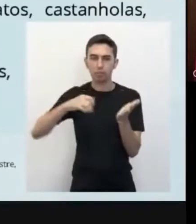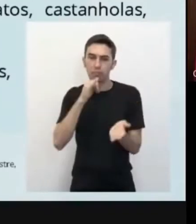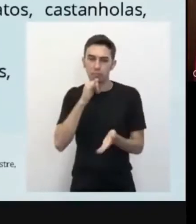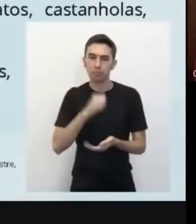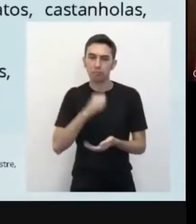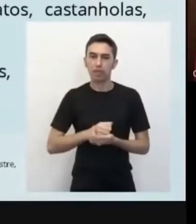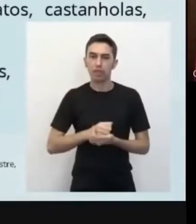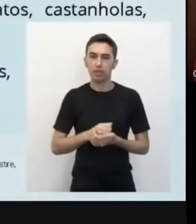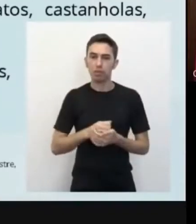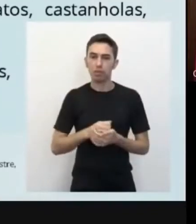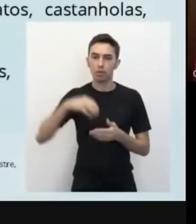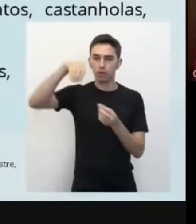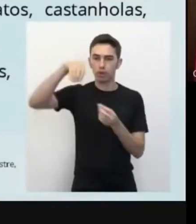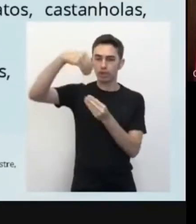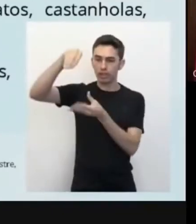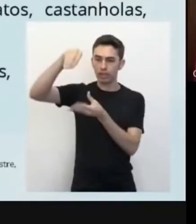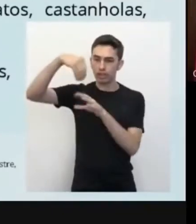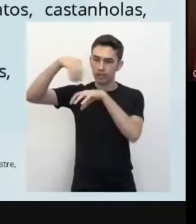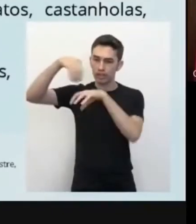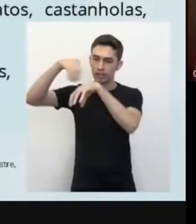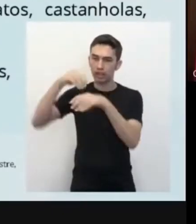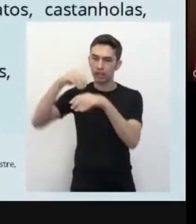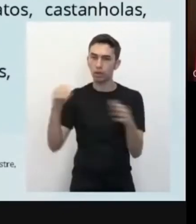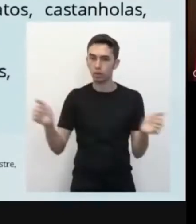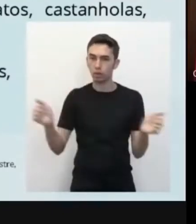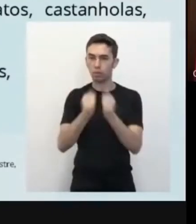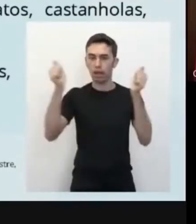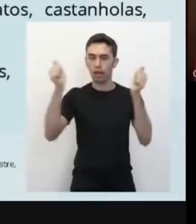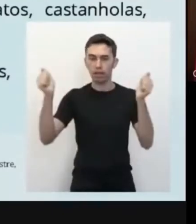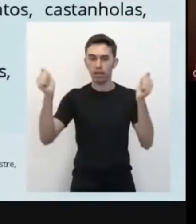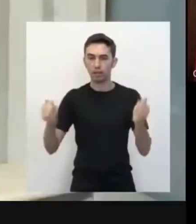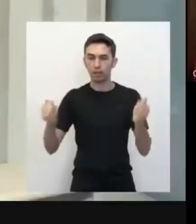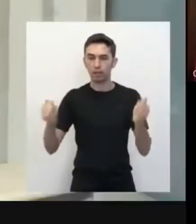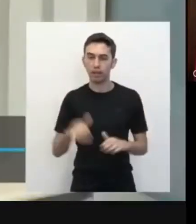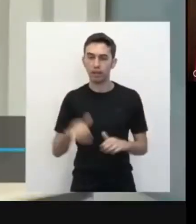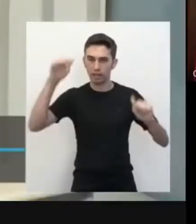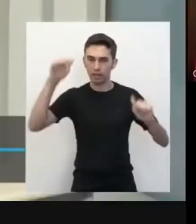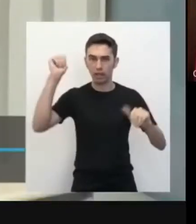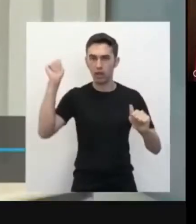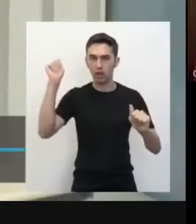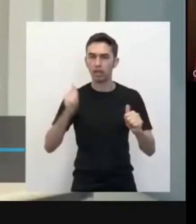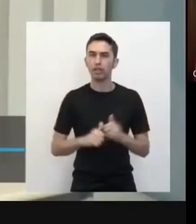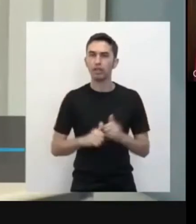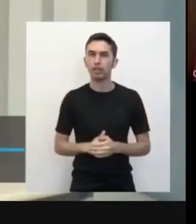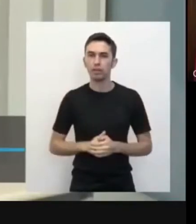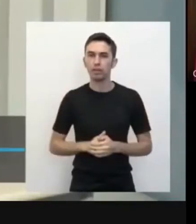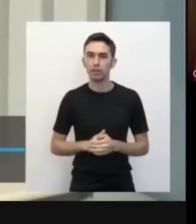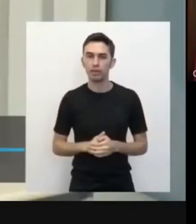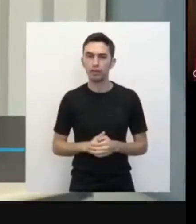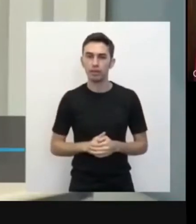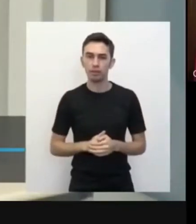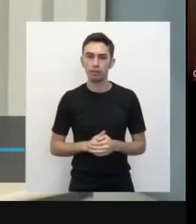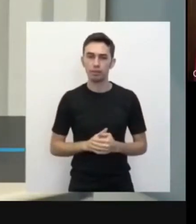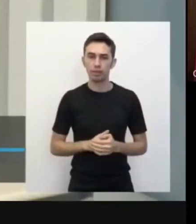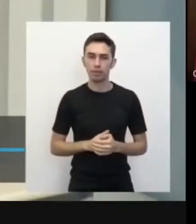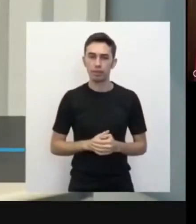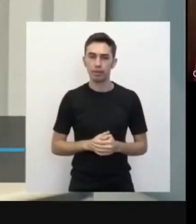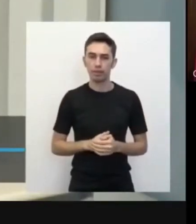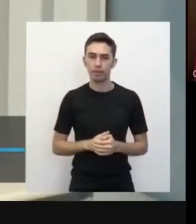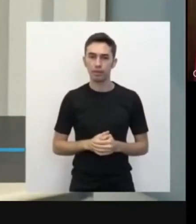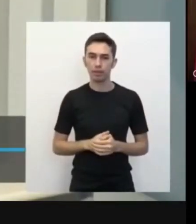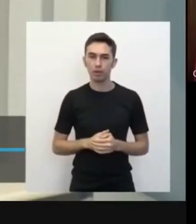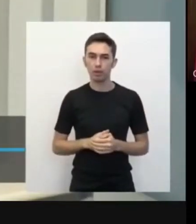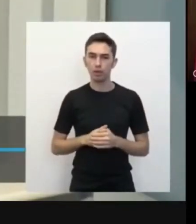castanholas, gongos, chocalhos, xilofones e tambores. Tá? Tem mais outros exemplos, né? Os sinos, pratos, castanholas,